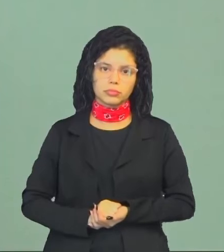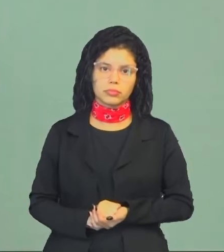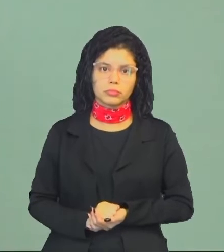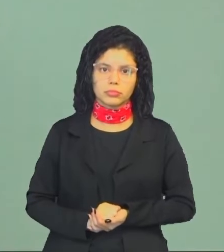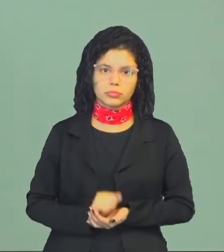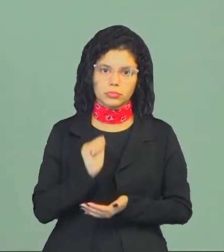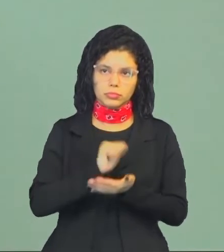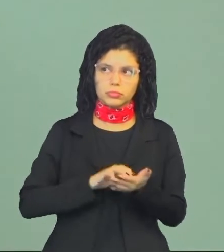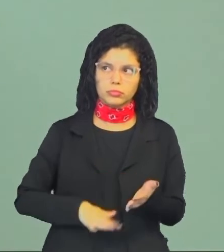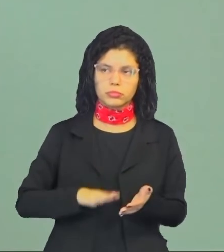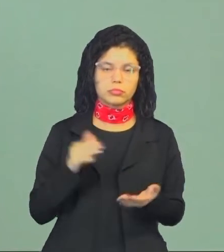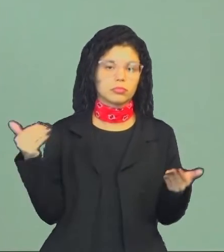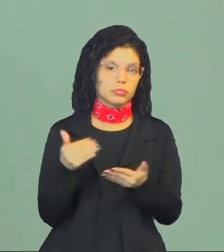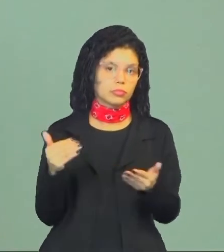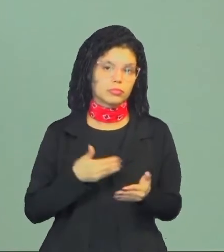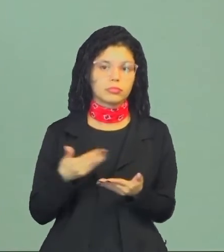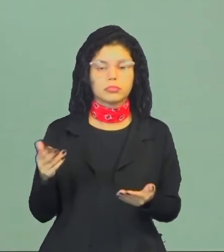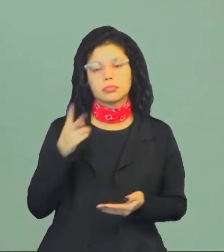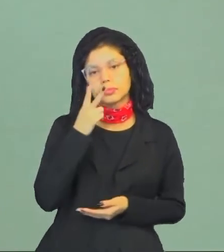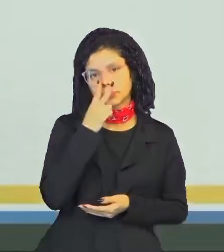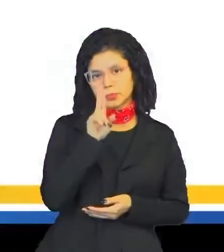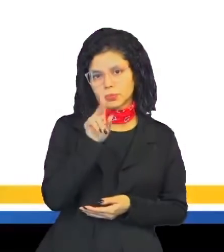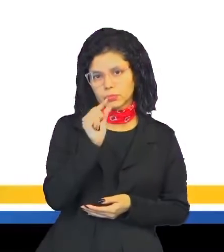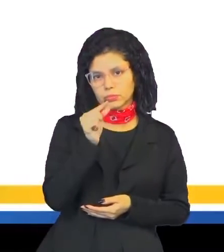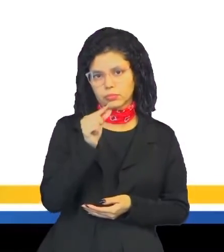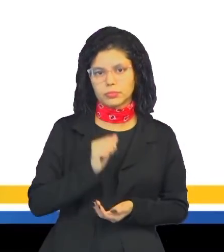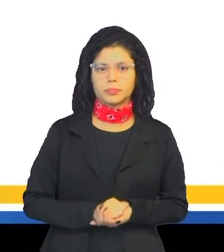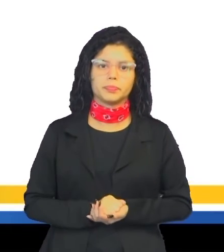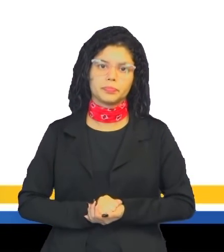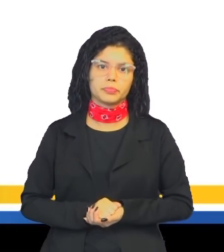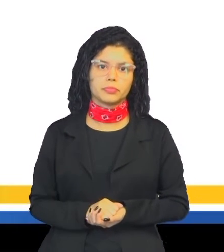Vamos exercitar um pouco do que nós aprendemos na aula de hoje.